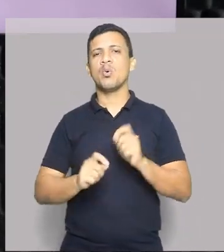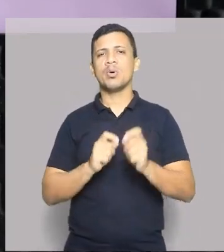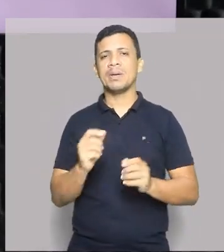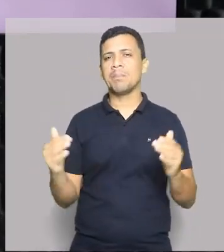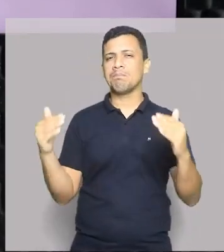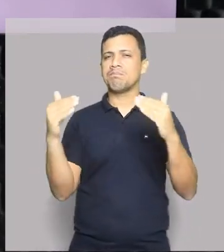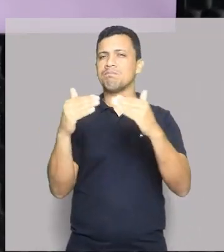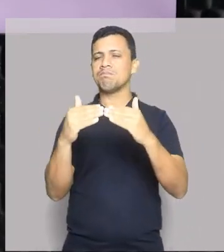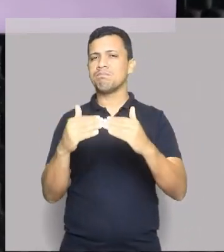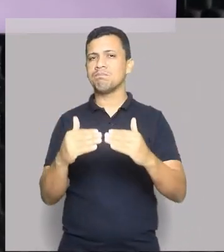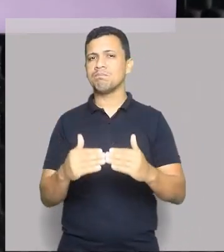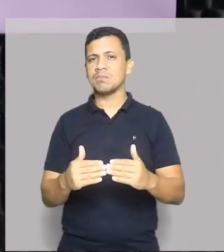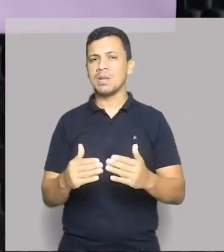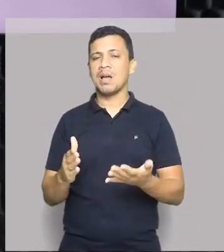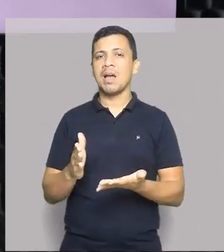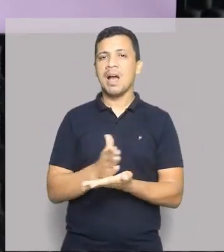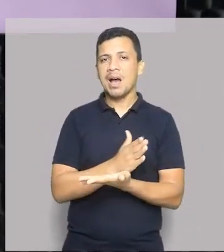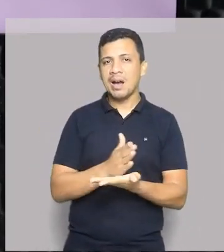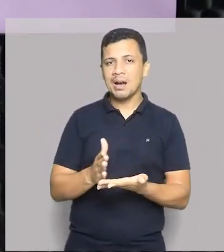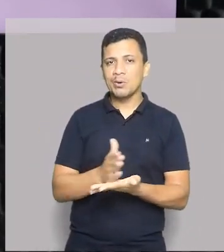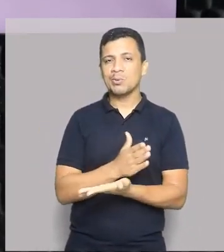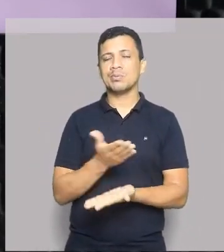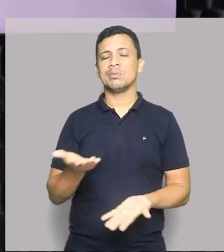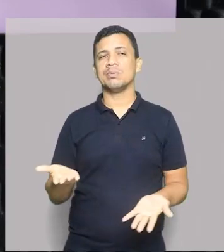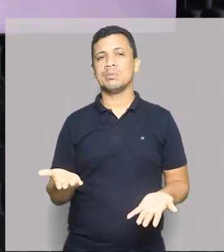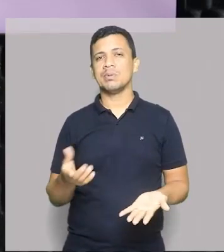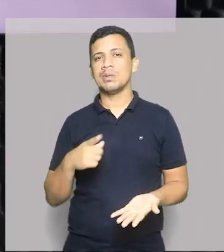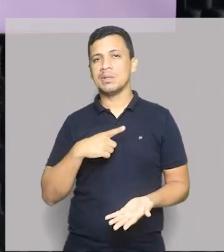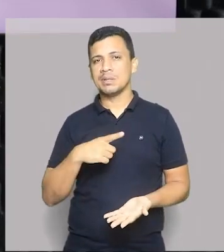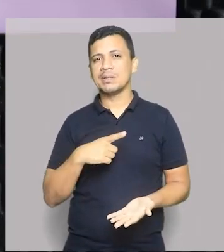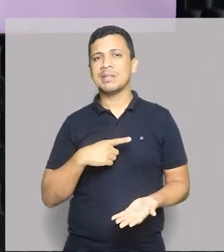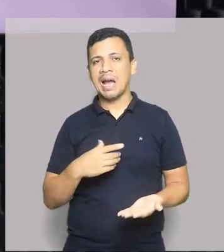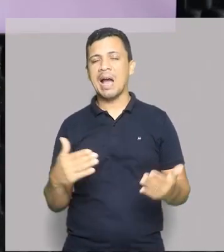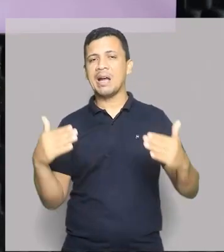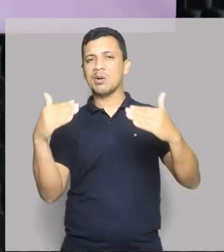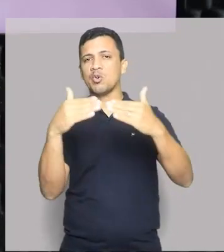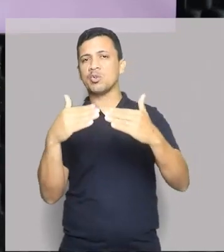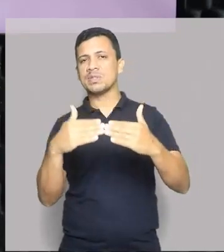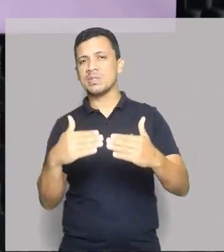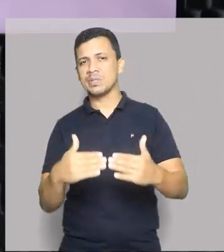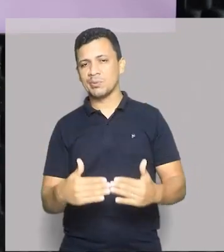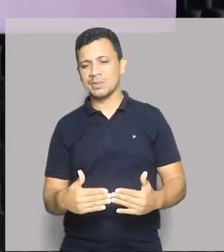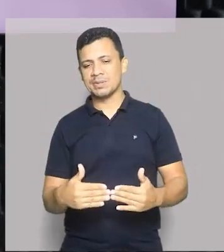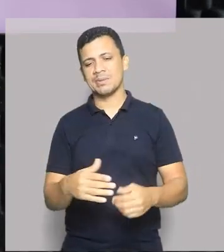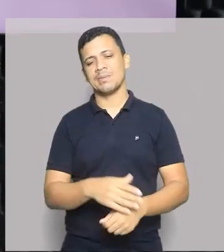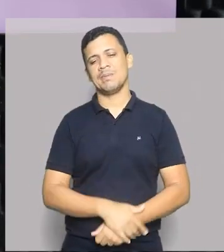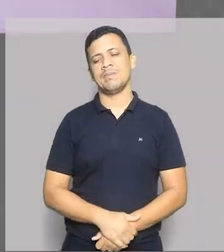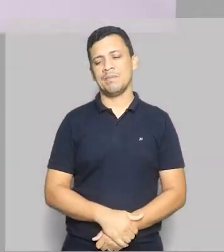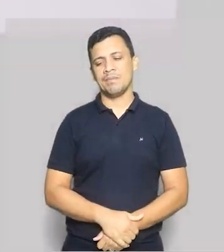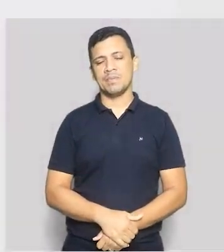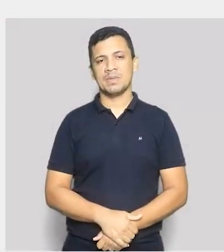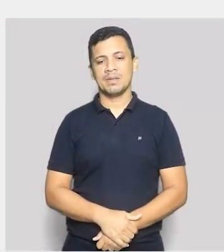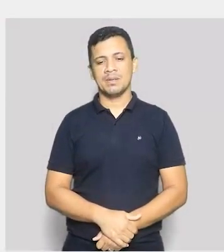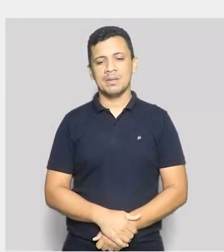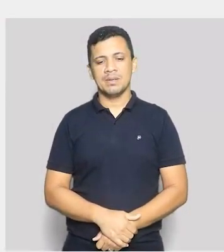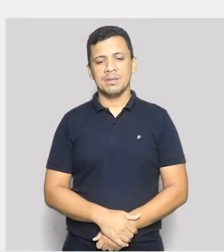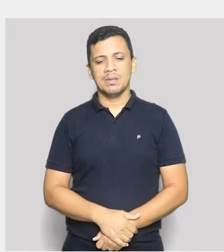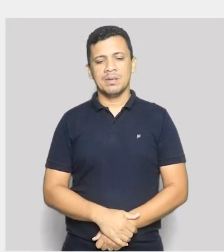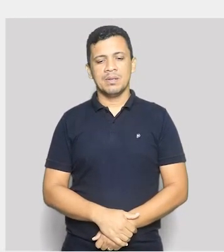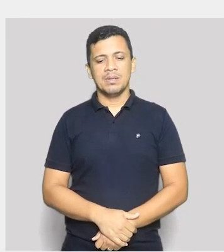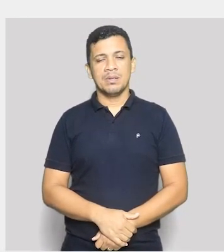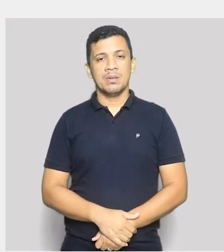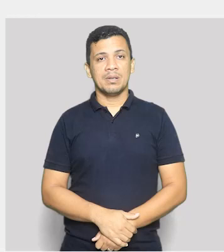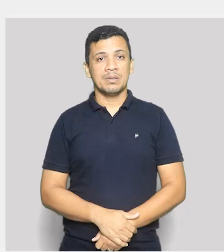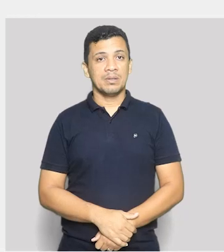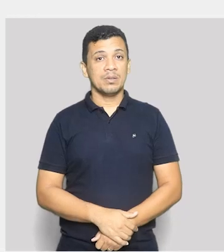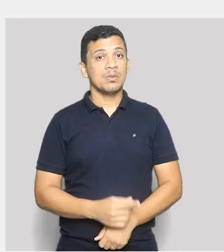conformidade? Algo que está em consonância com o outro, certo? Então, olha só, quando se diz